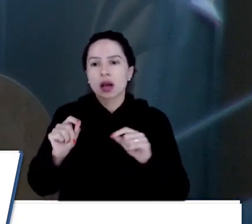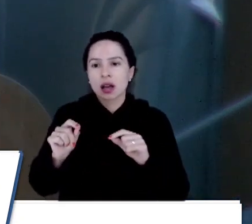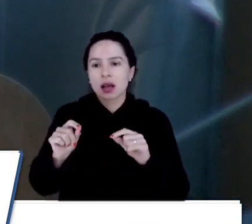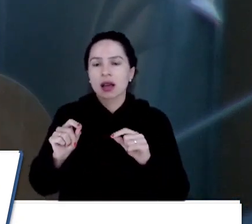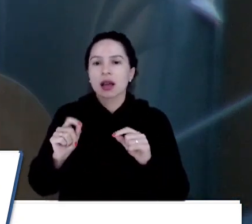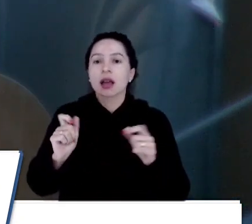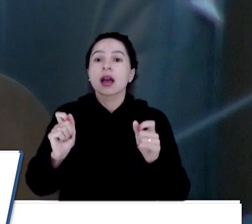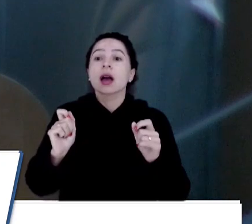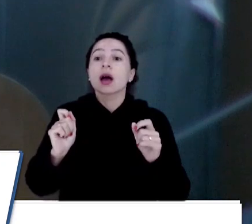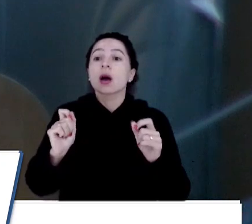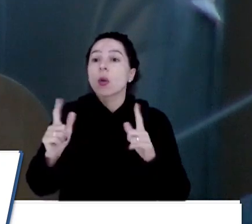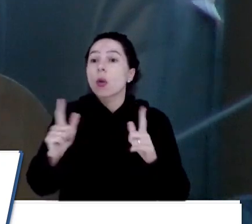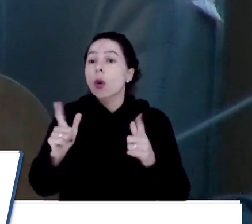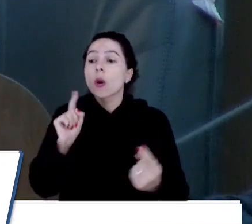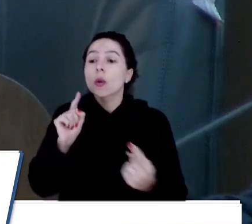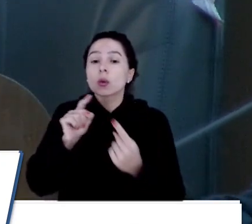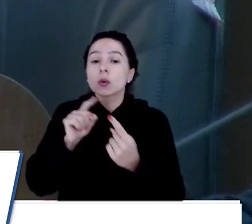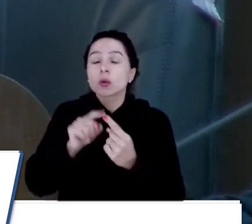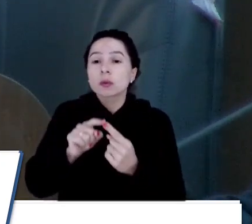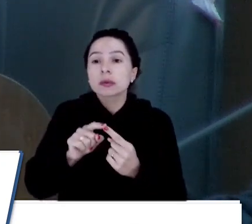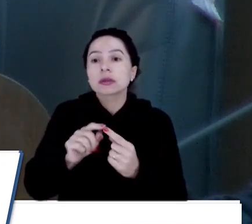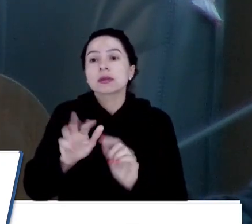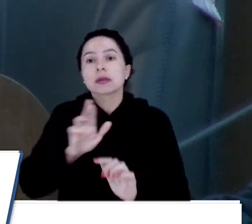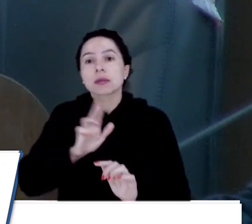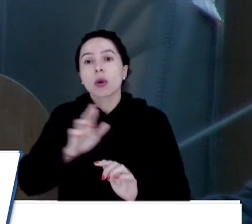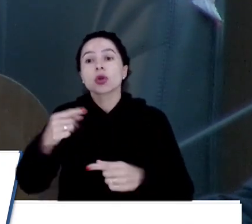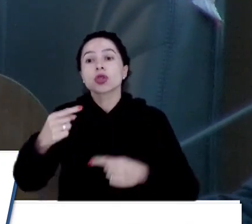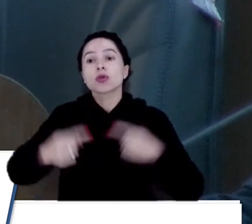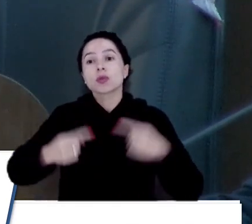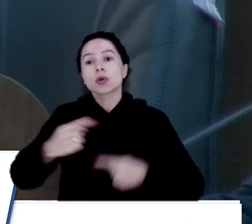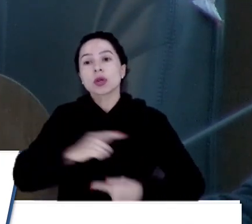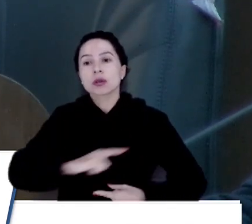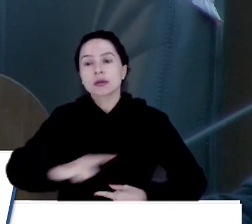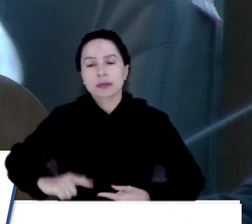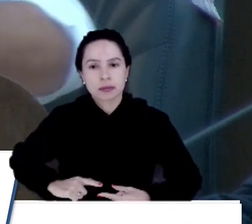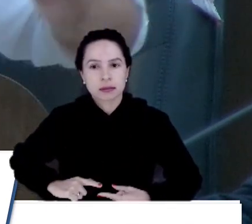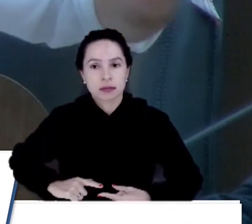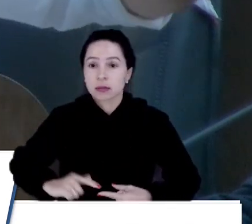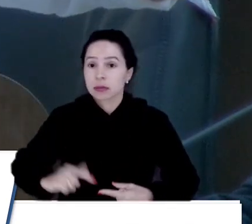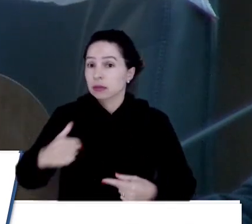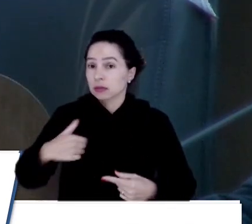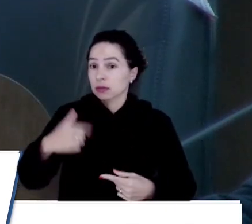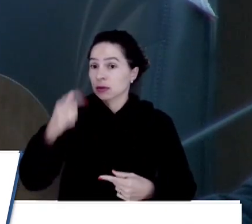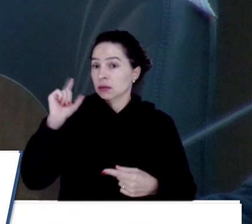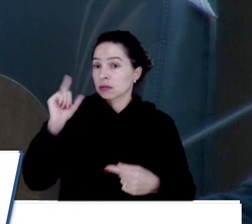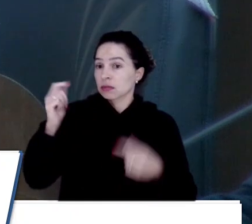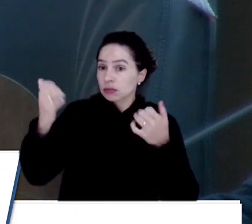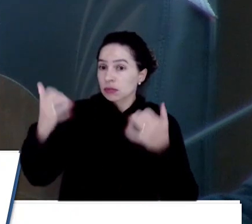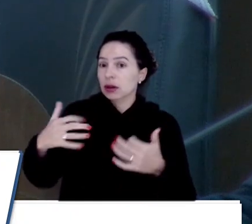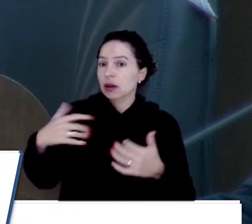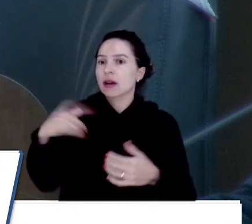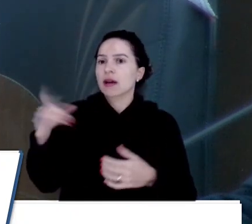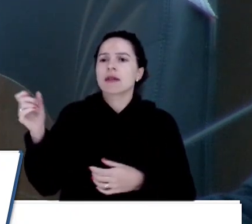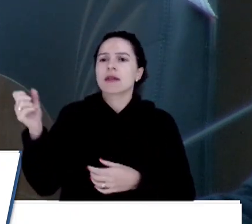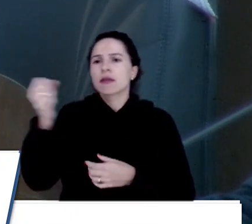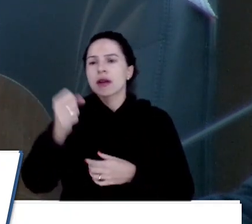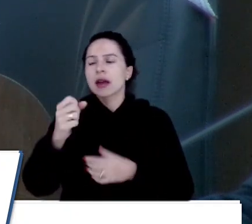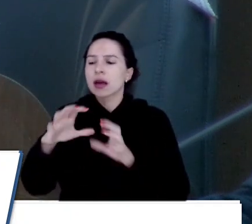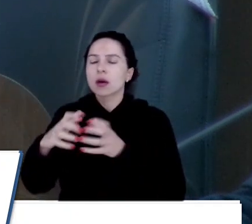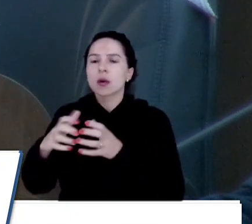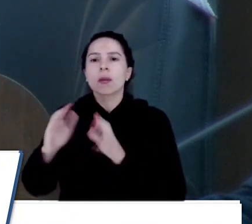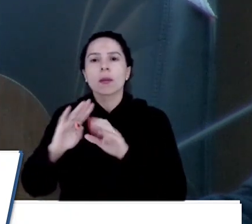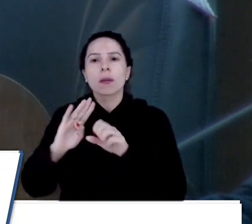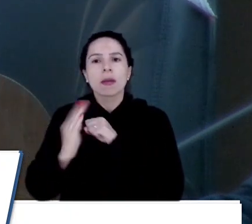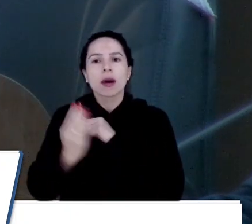está surtindo o resultado de políticas públicas? Eu até falei aquele dia aqui, vem o pessoal da Vila